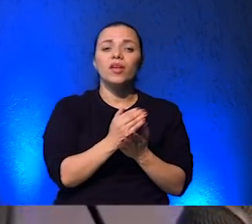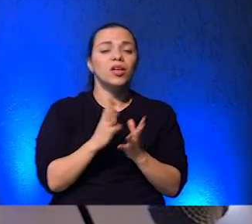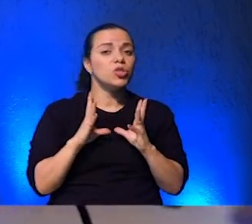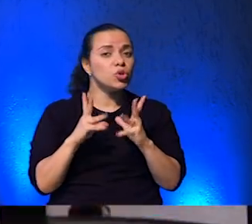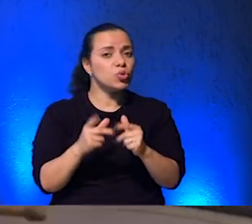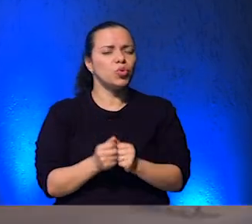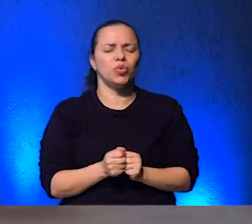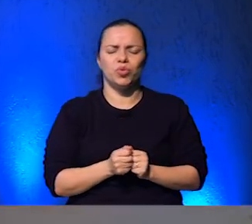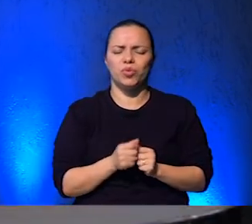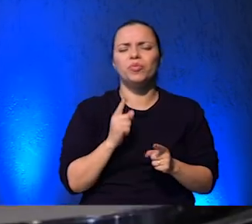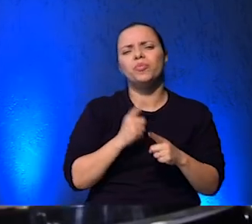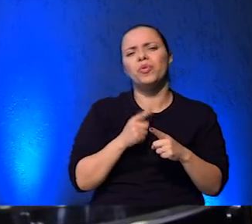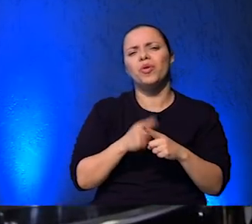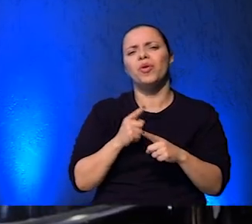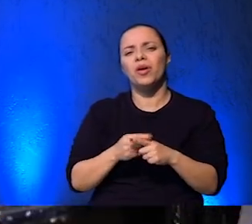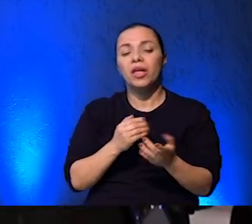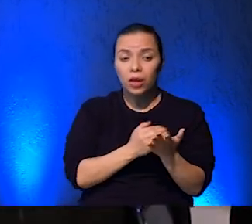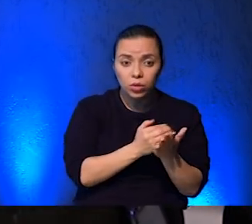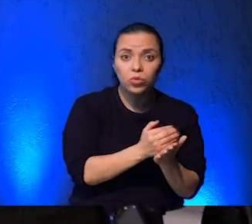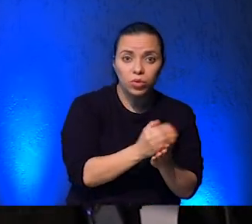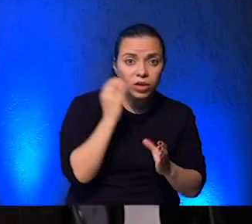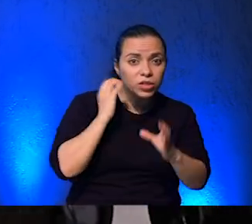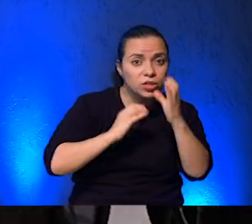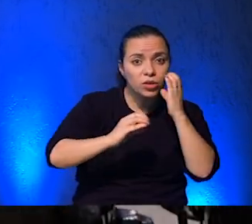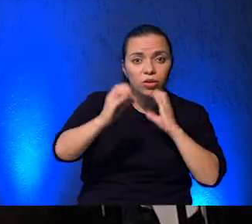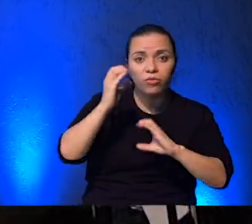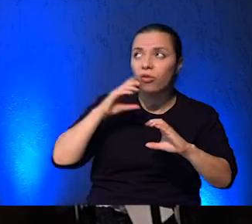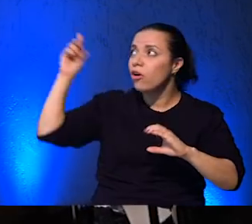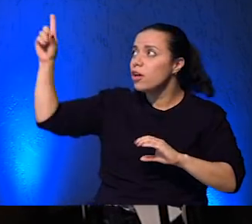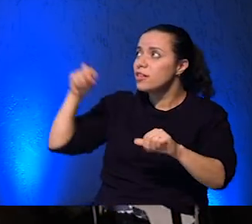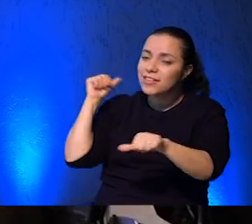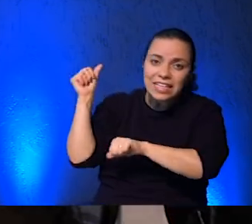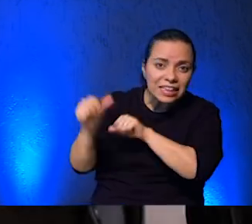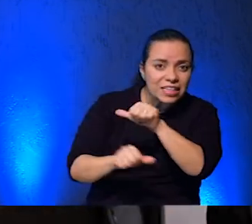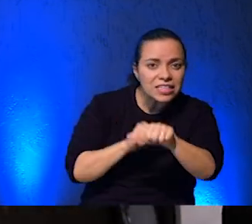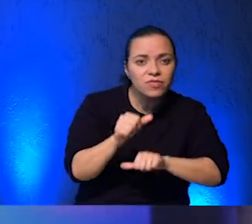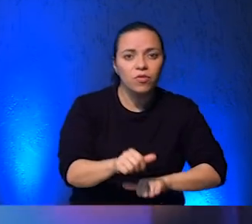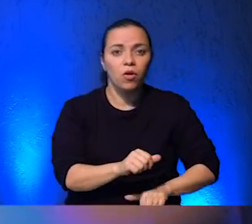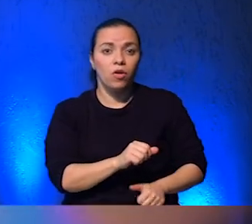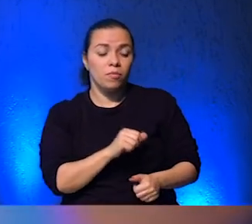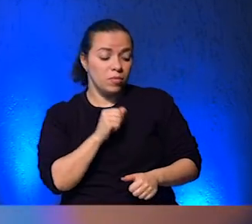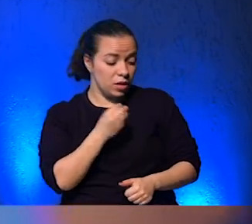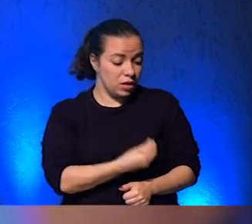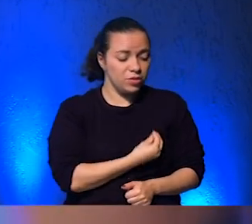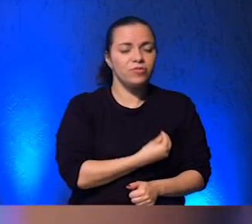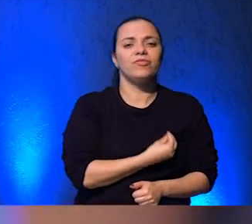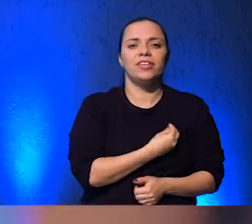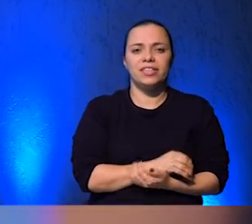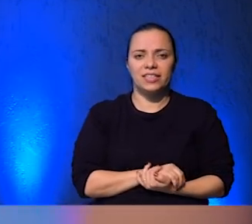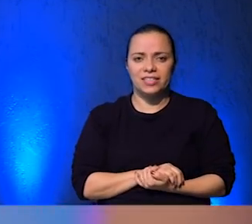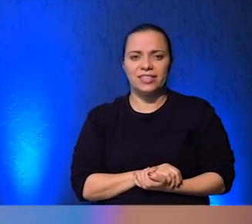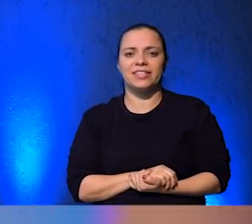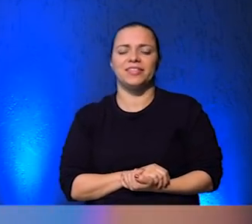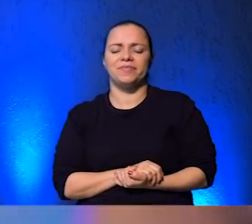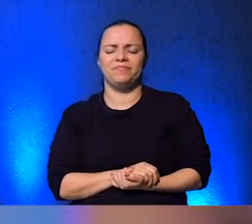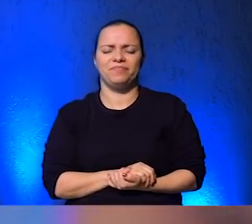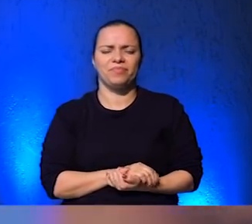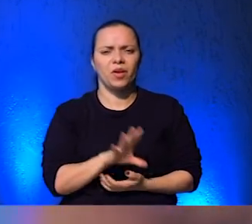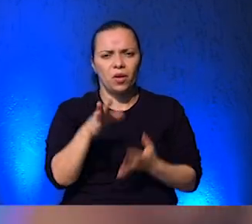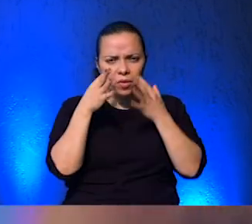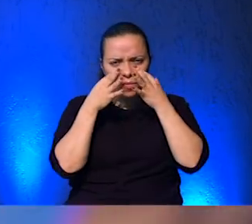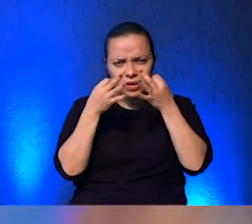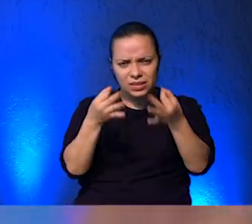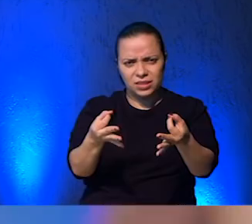deus está fazendo e quando tudo diz que não